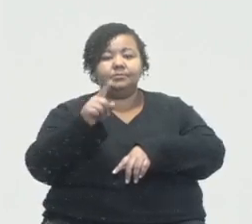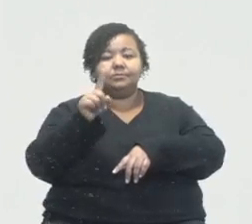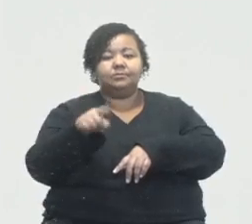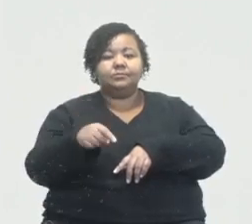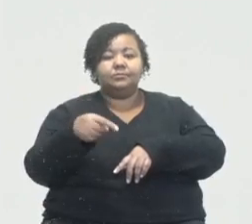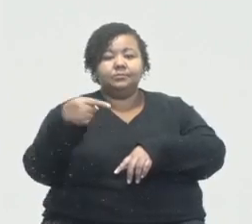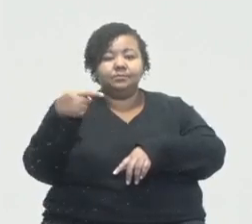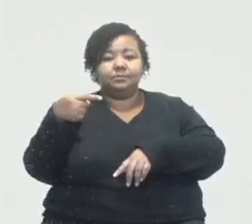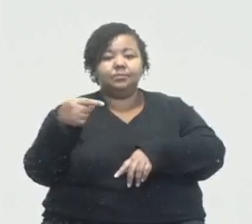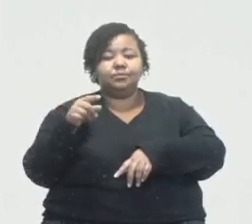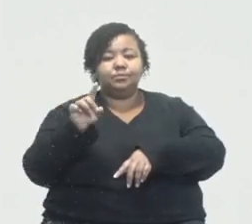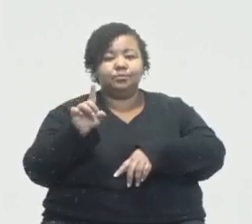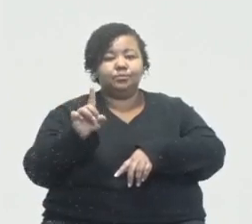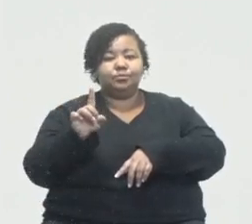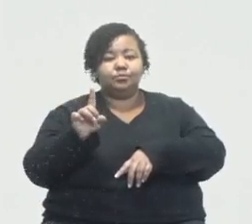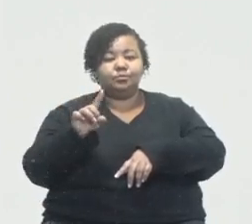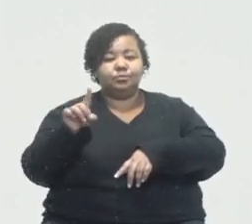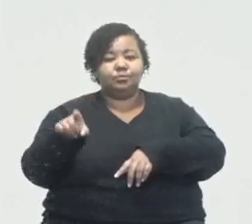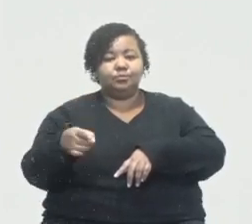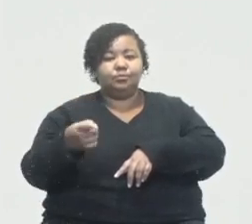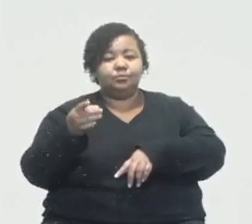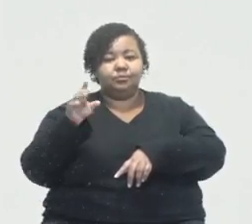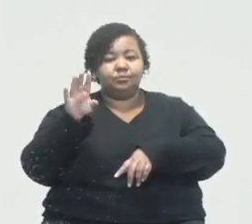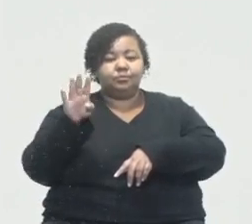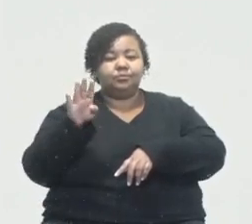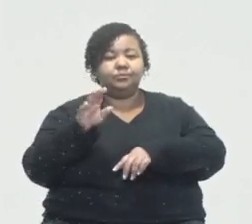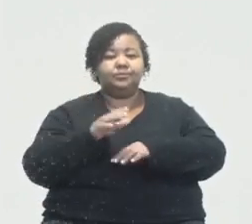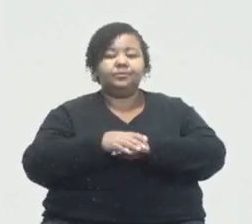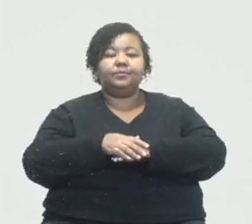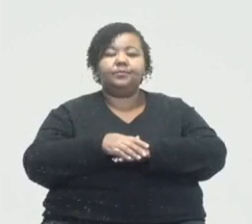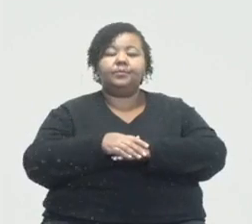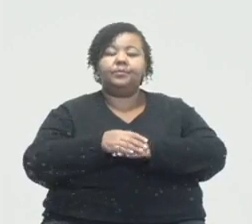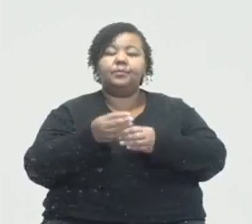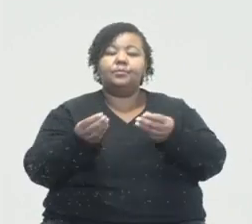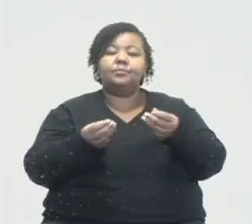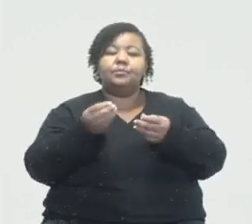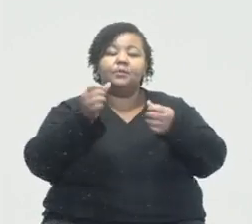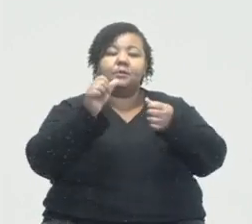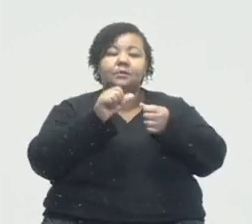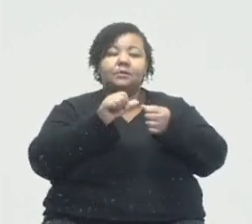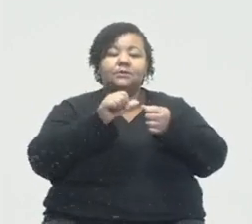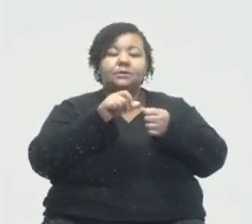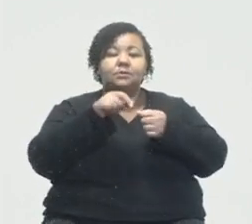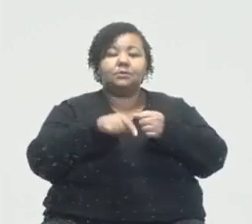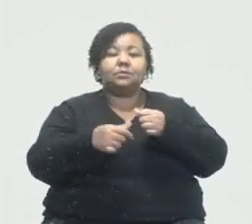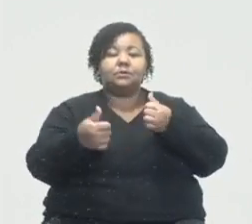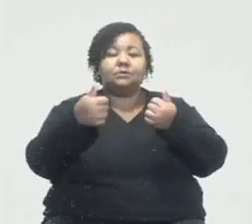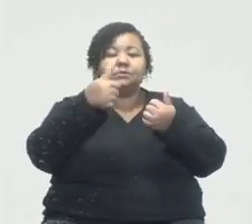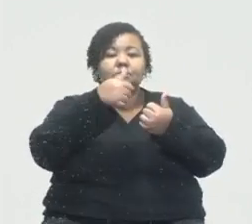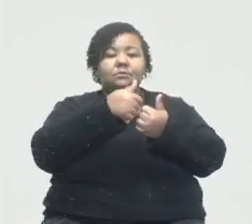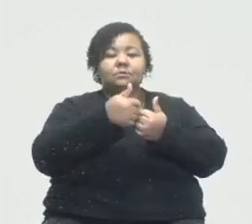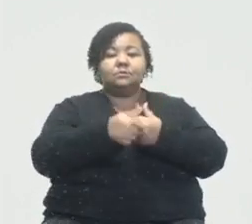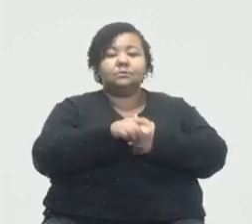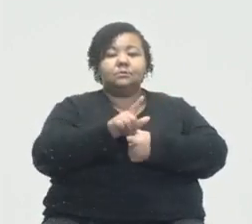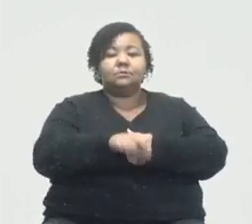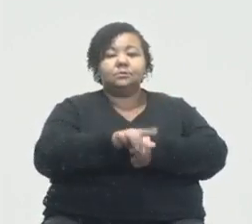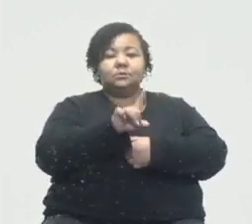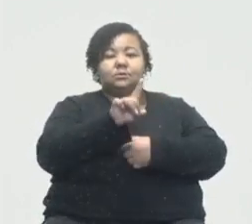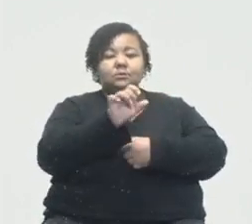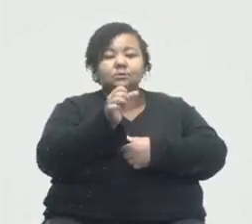menos 1 e 4. Então, aqui realizando nossas operações, nós temos 18,